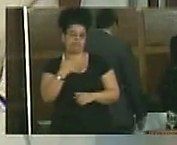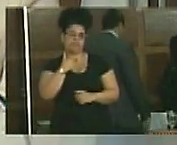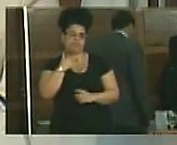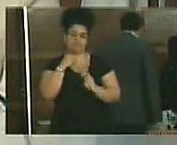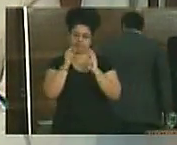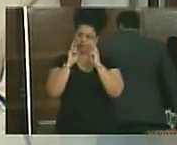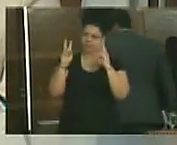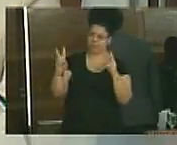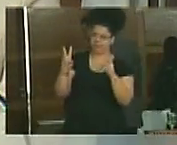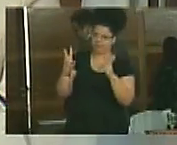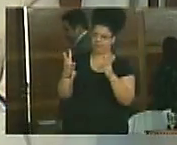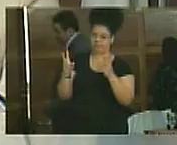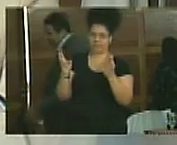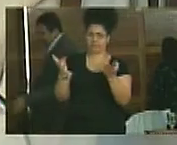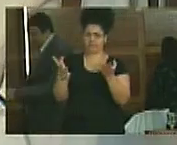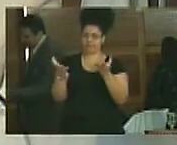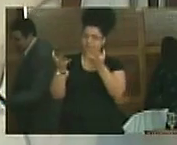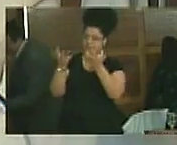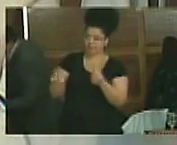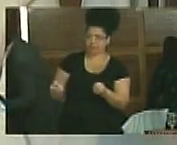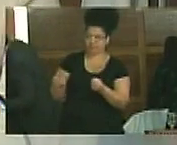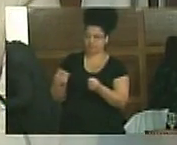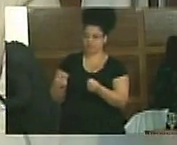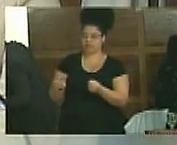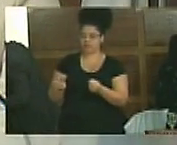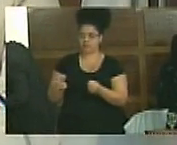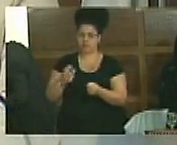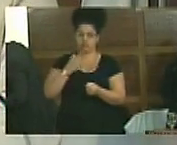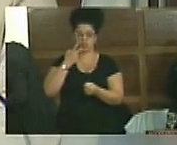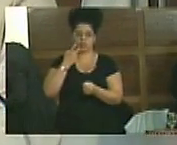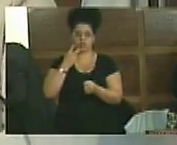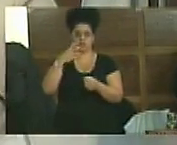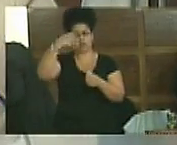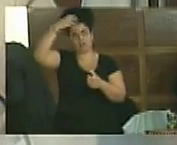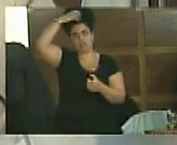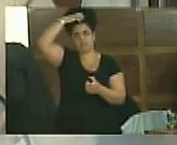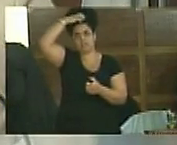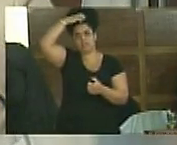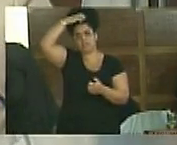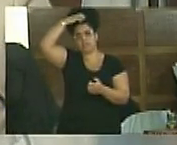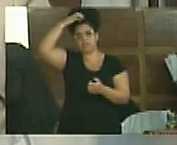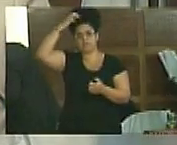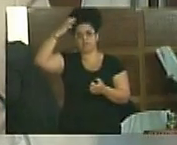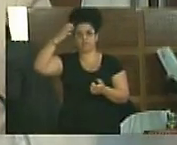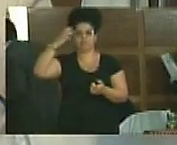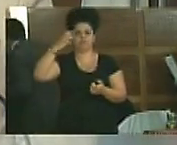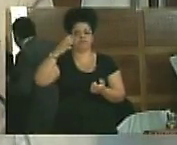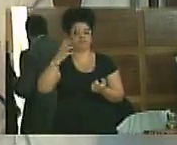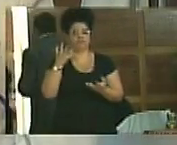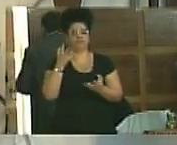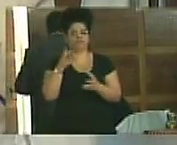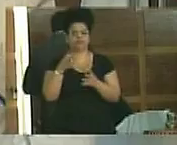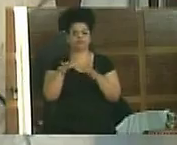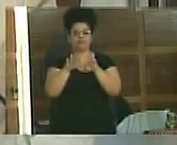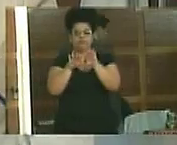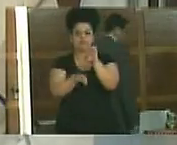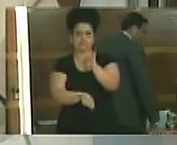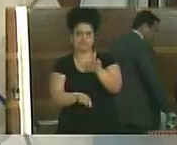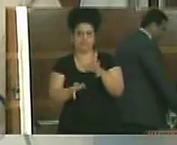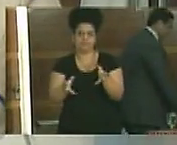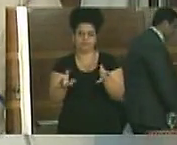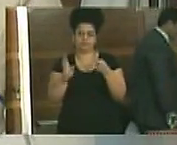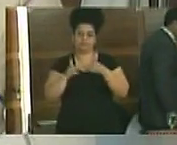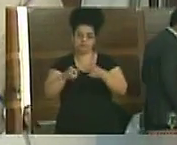admitir que Angra seja uma Angra para um e dos Reis para outros. Infelizmente, a